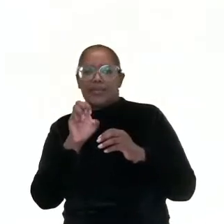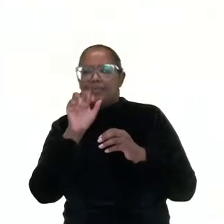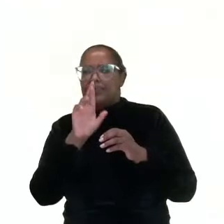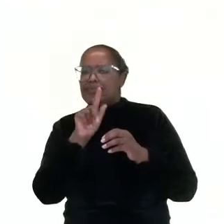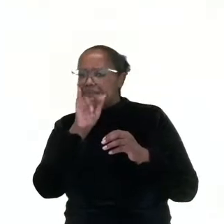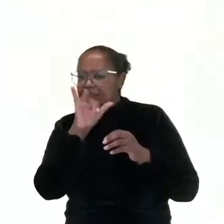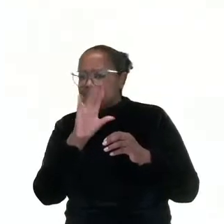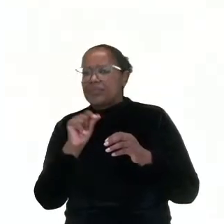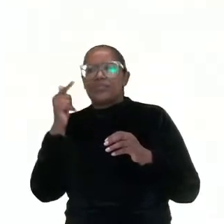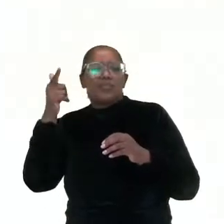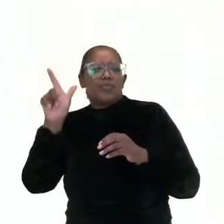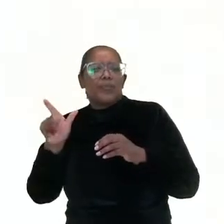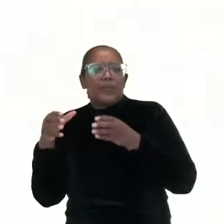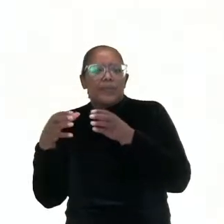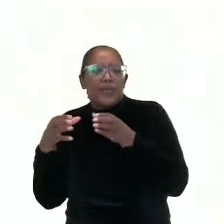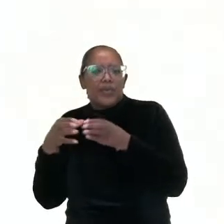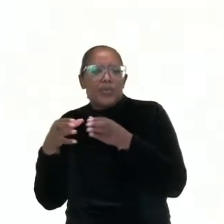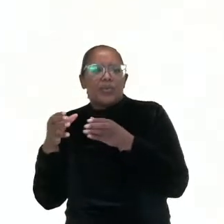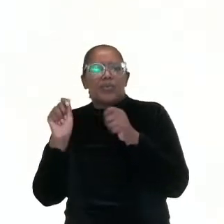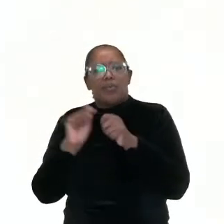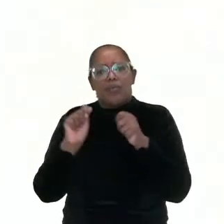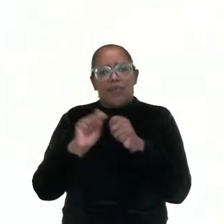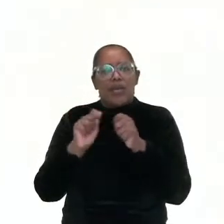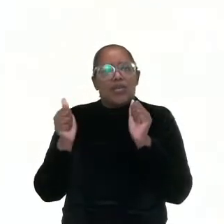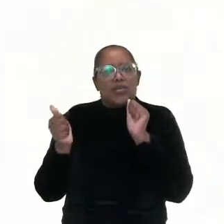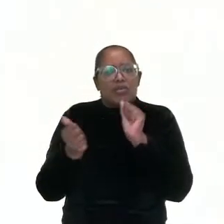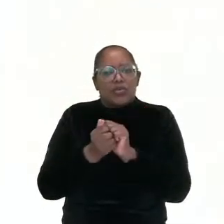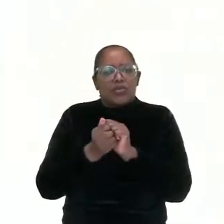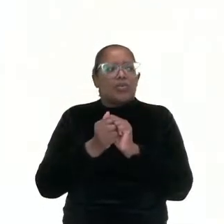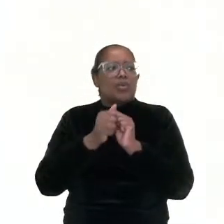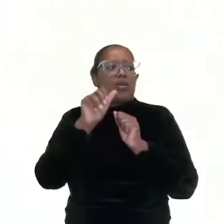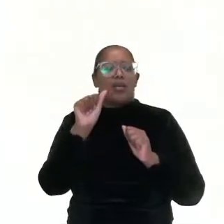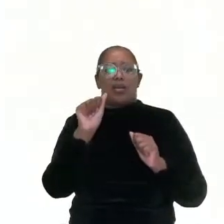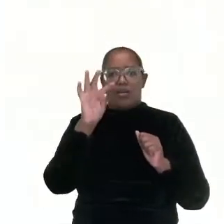do CO2, o dióxido de carbono, e ele vai lá parar na atmosfera.